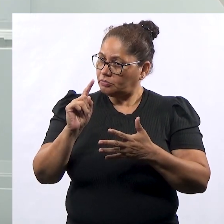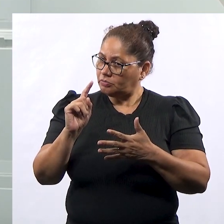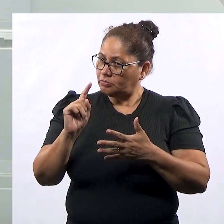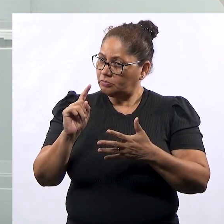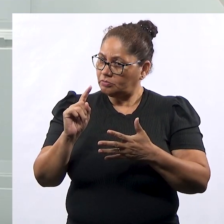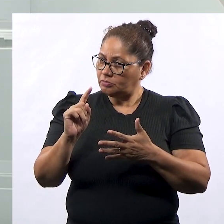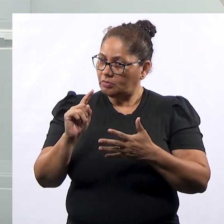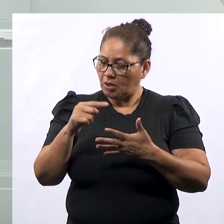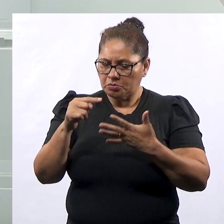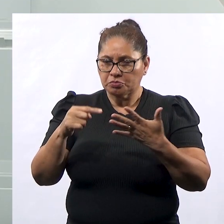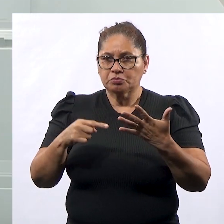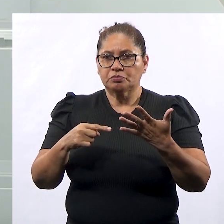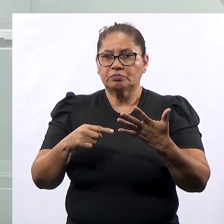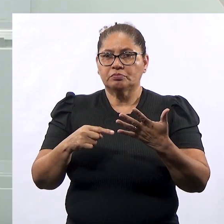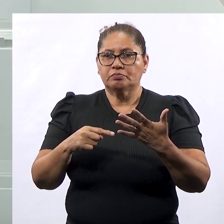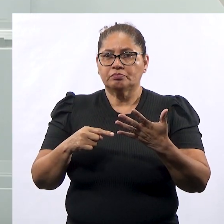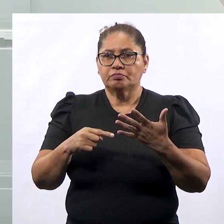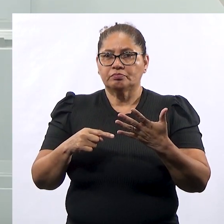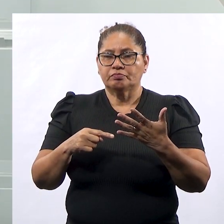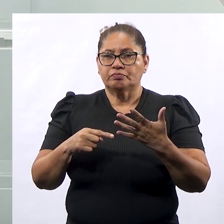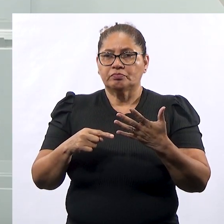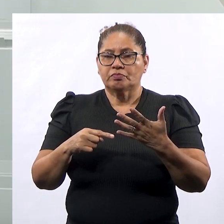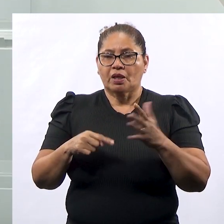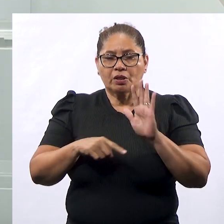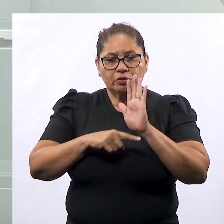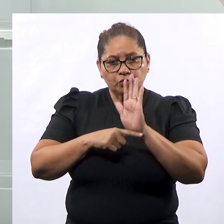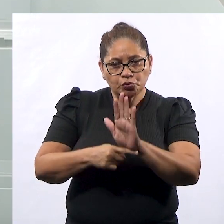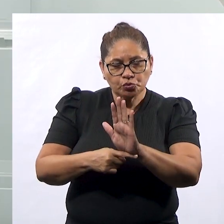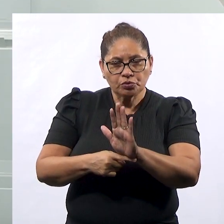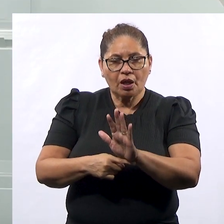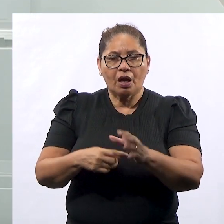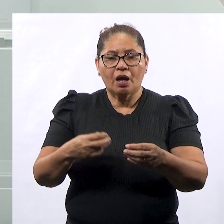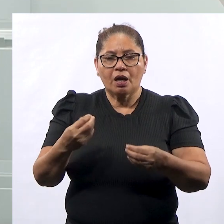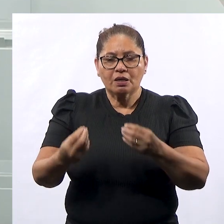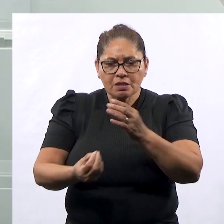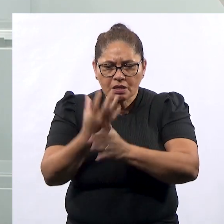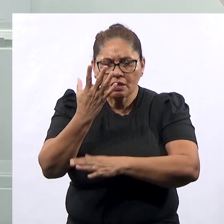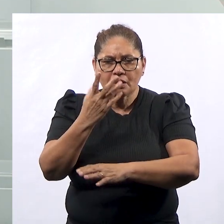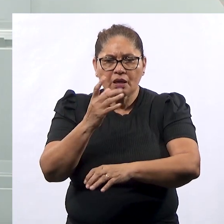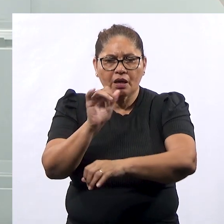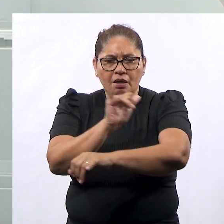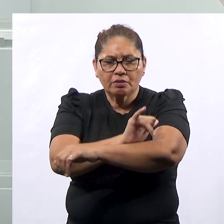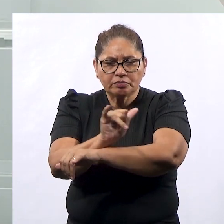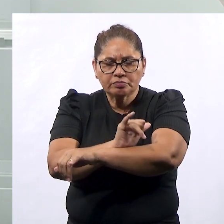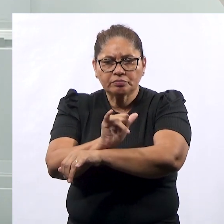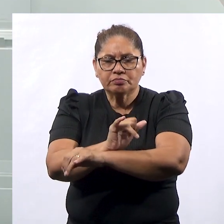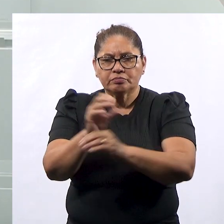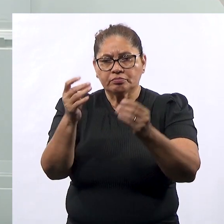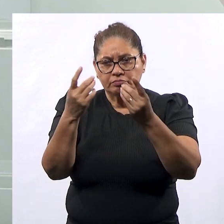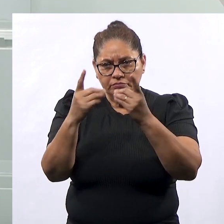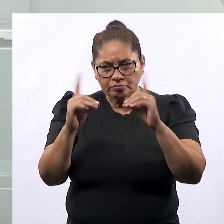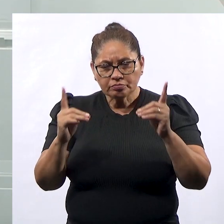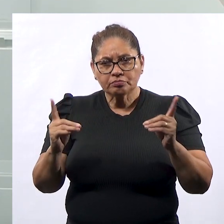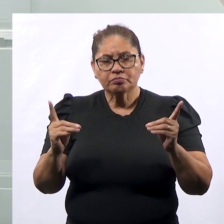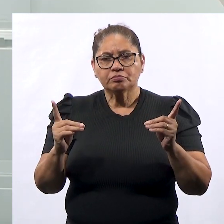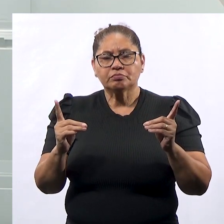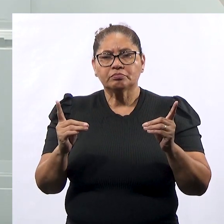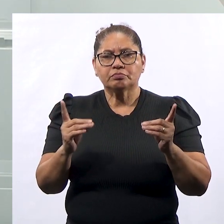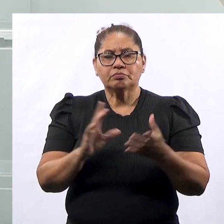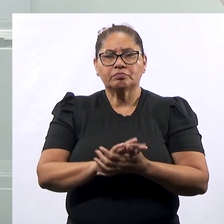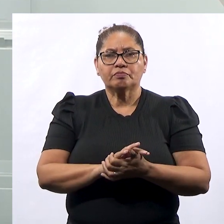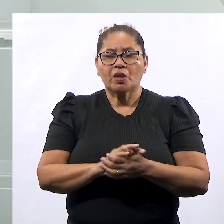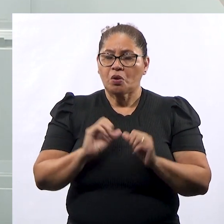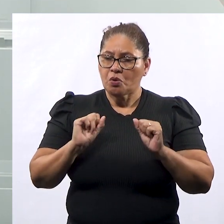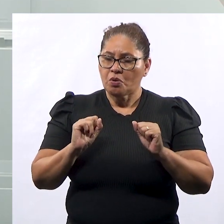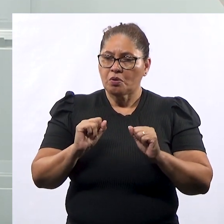nos dedos, o que eu faço? Eu tenho que fazer uma intervenção pedagógica. Eu tenho que criar uma estratégia didática para que esse